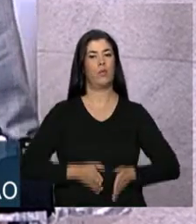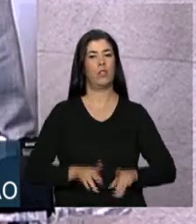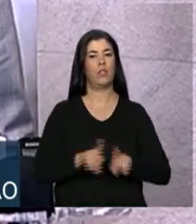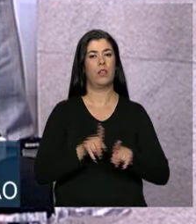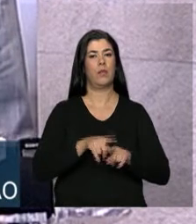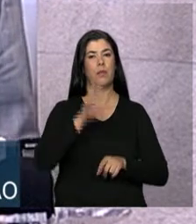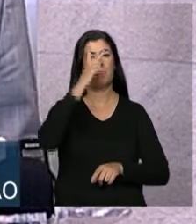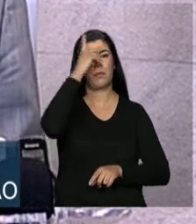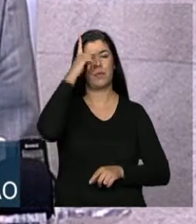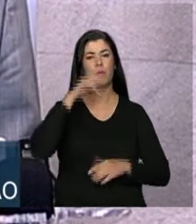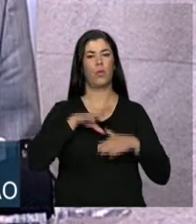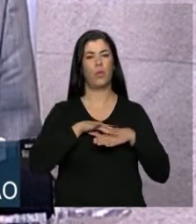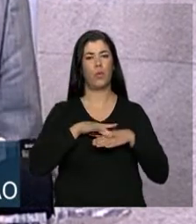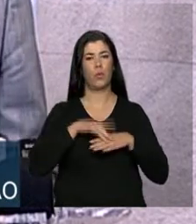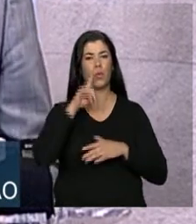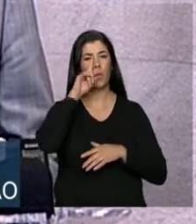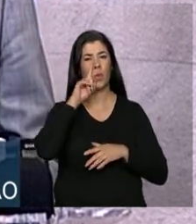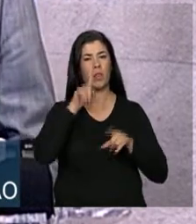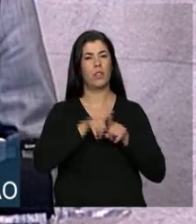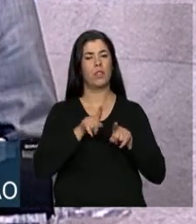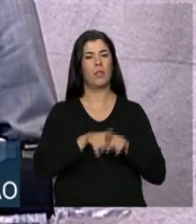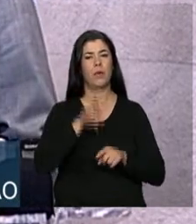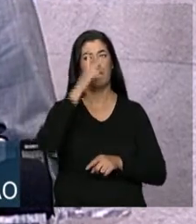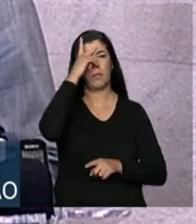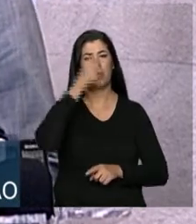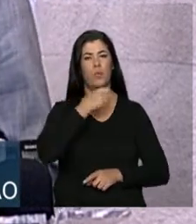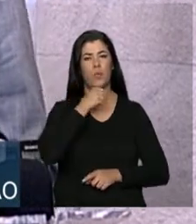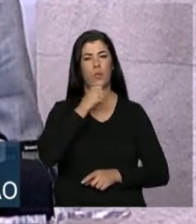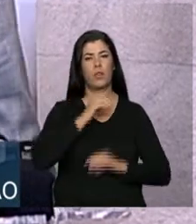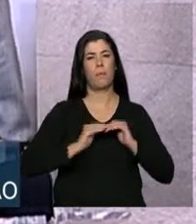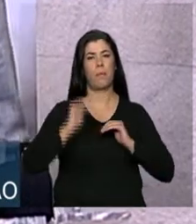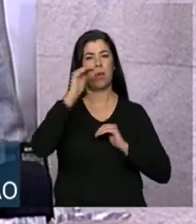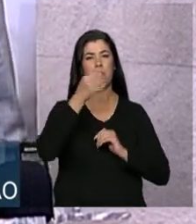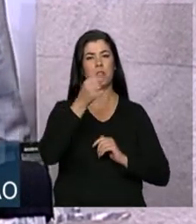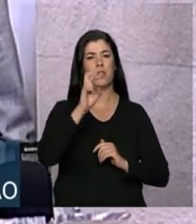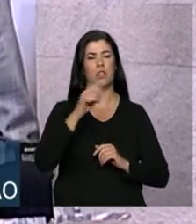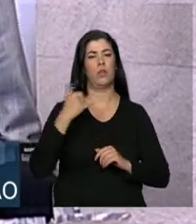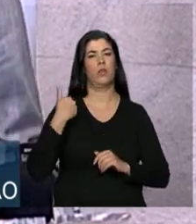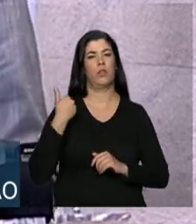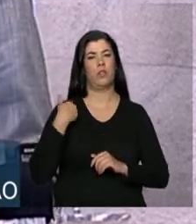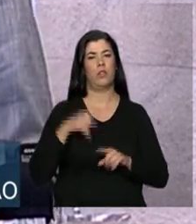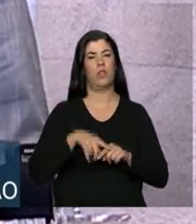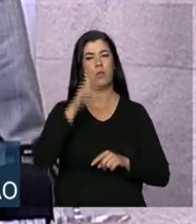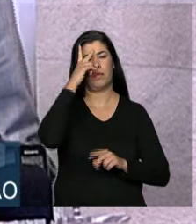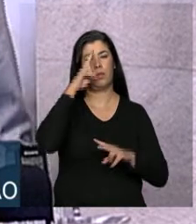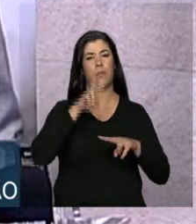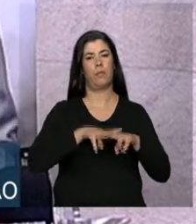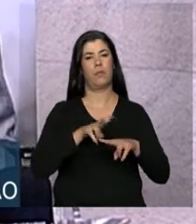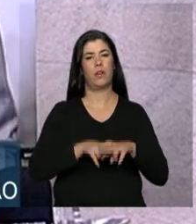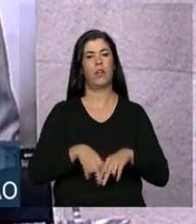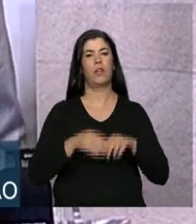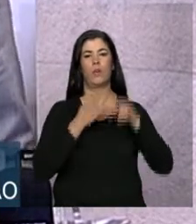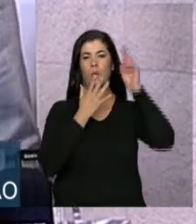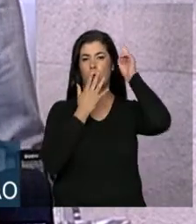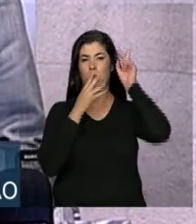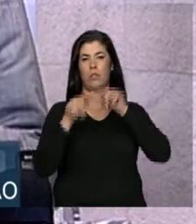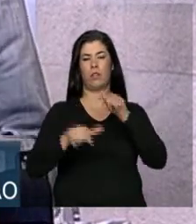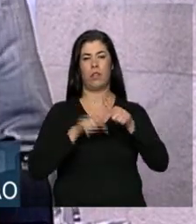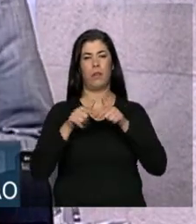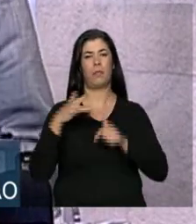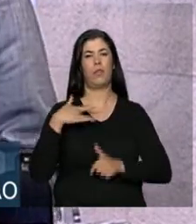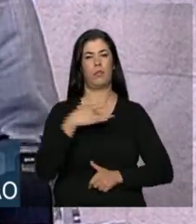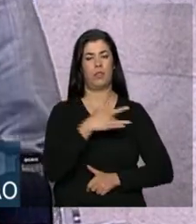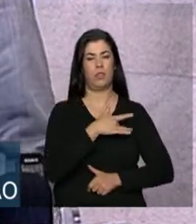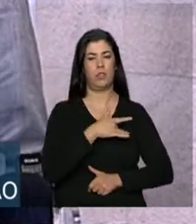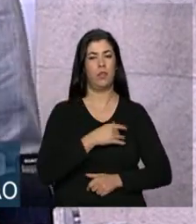crônica, pessoas com mais de 60 anos, população privada de liberdade, população indígena e trabalhadores da saúde, que no